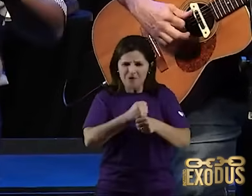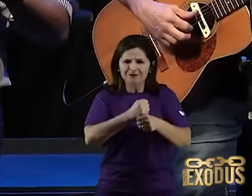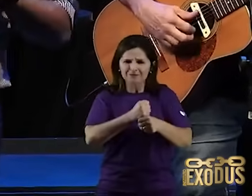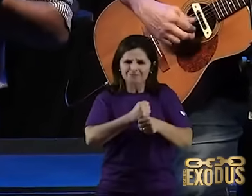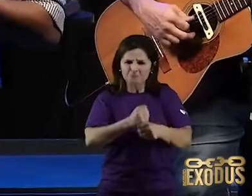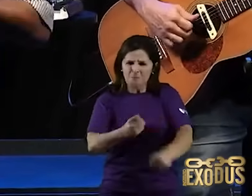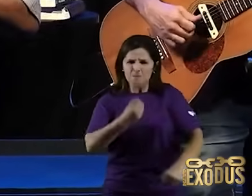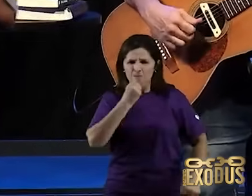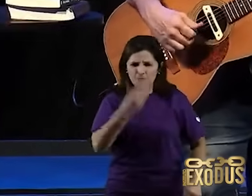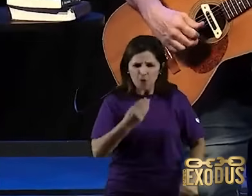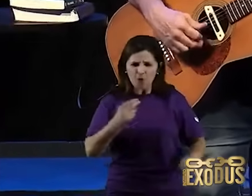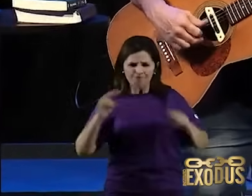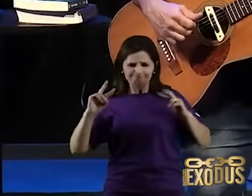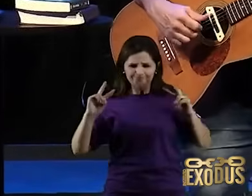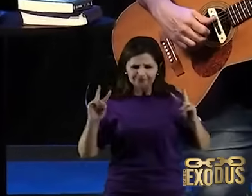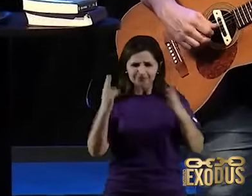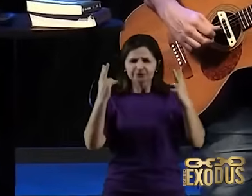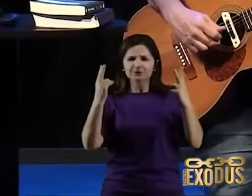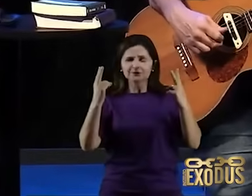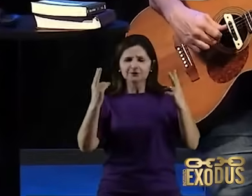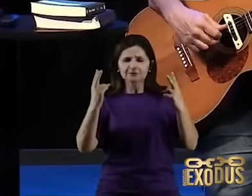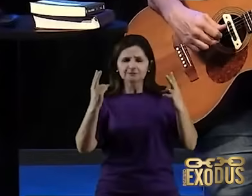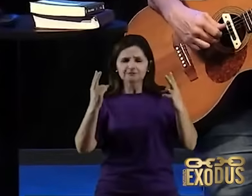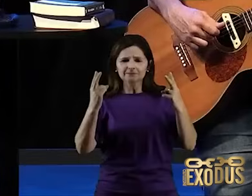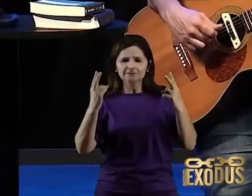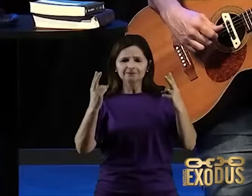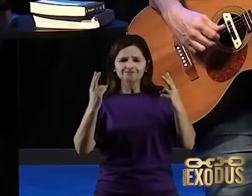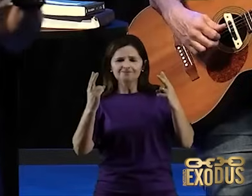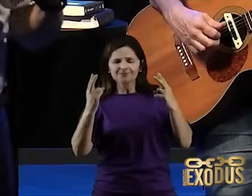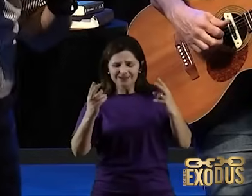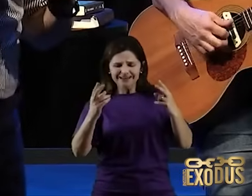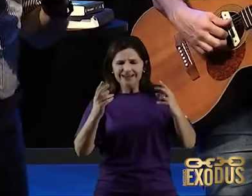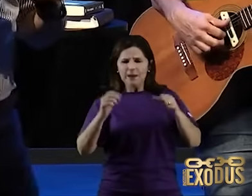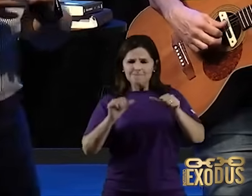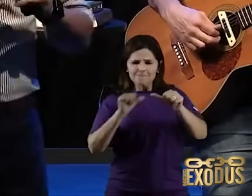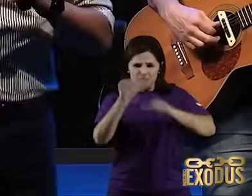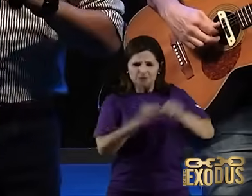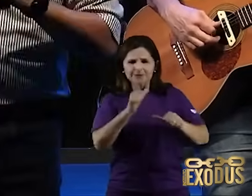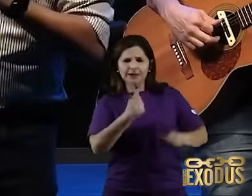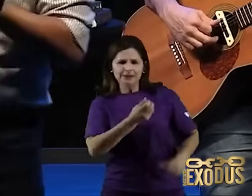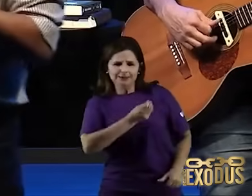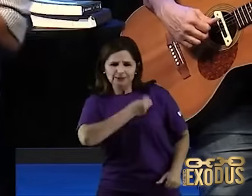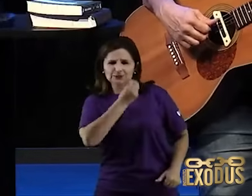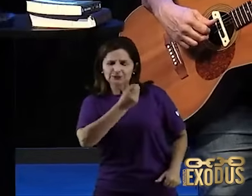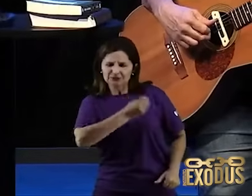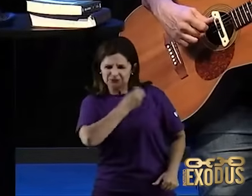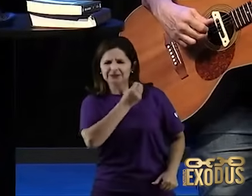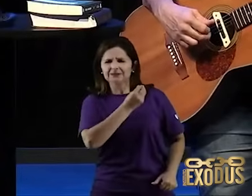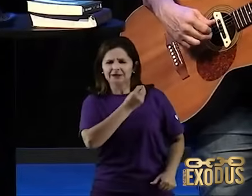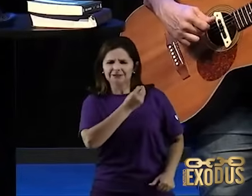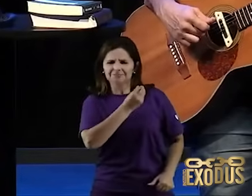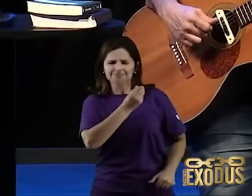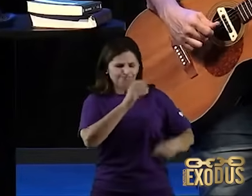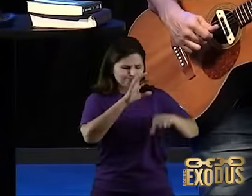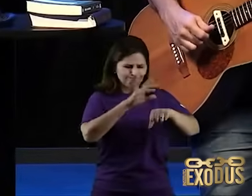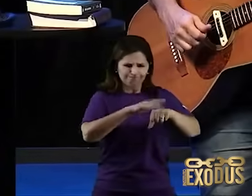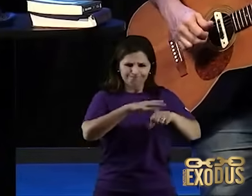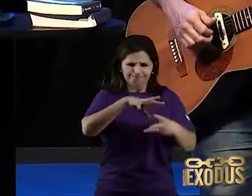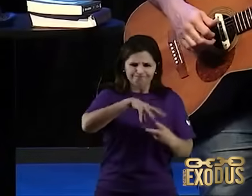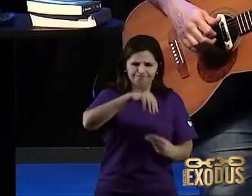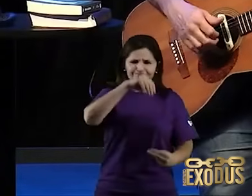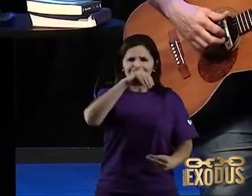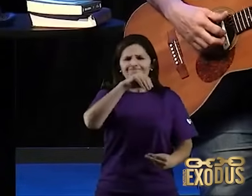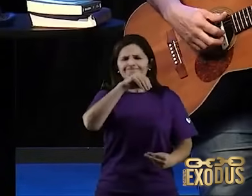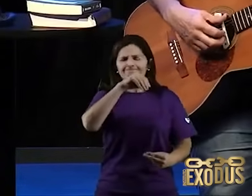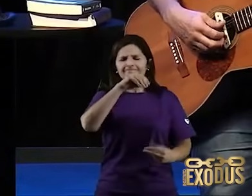isso você quer sair desse dessa mornidão você quer sair dessa doença de alma você quer